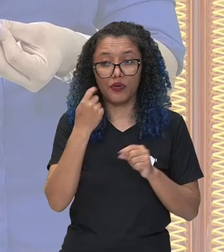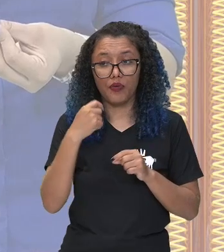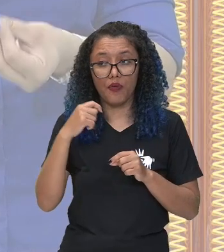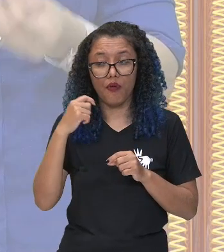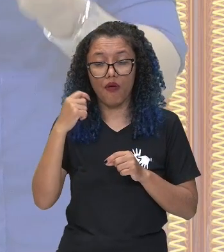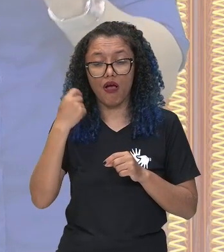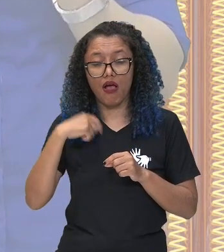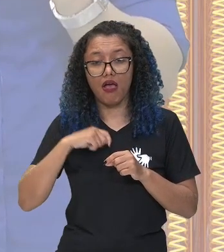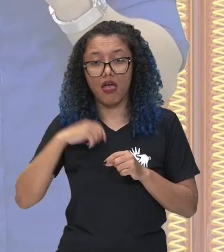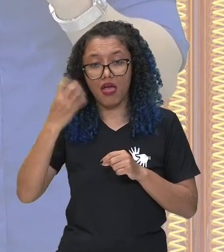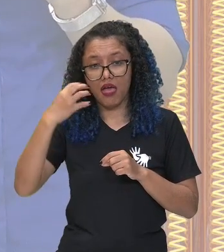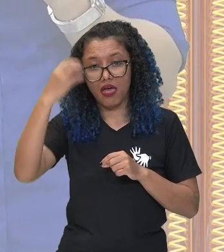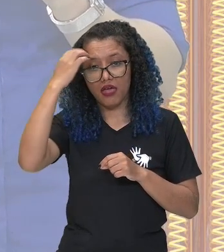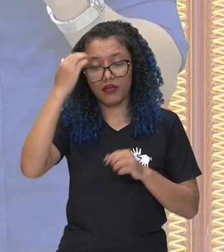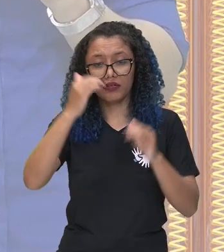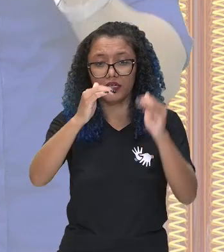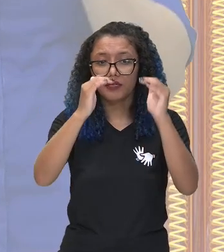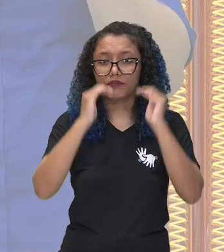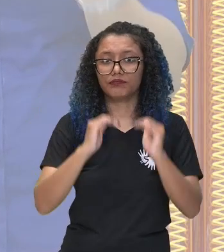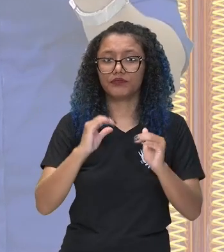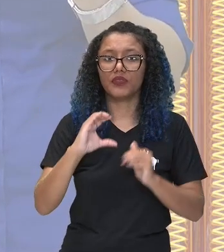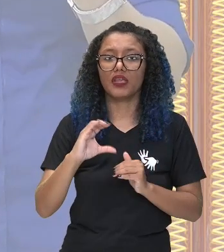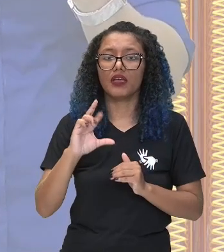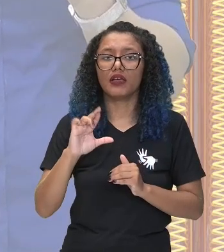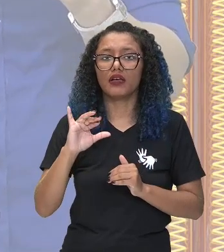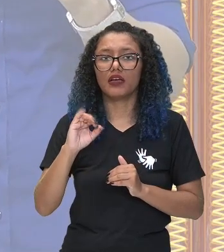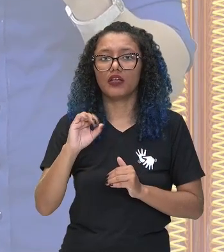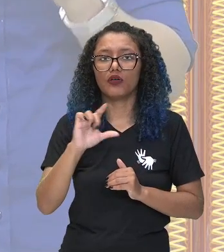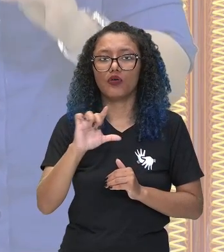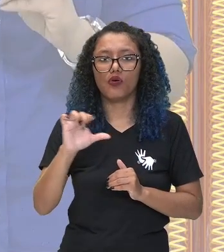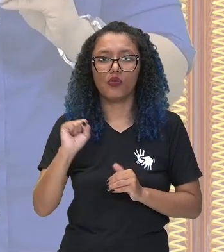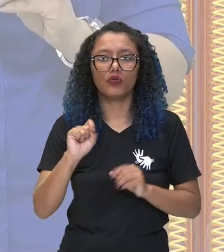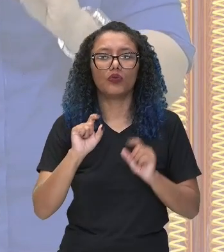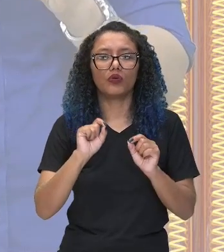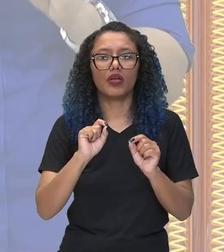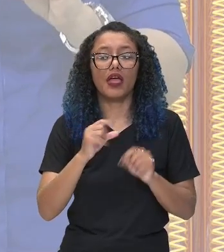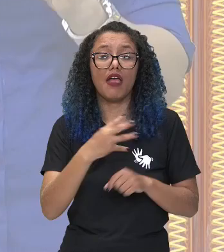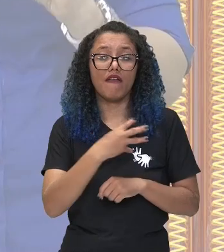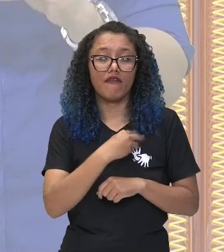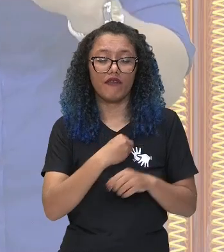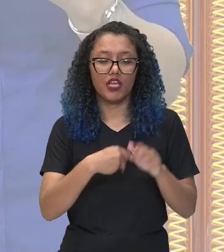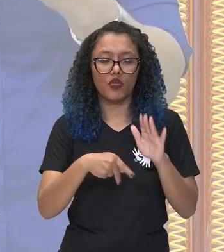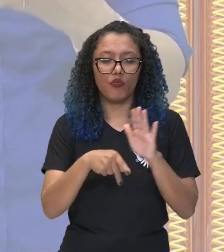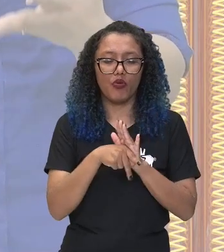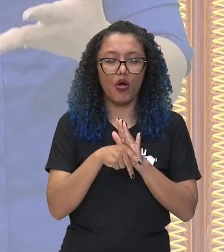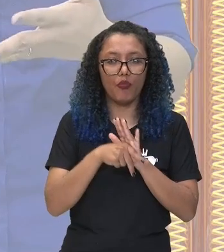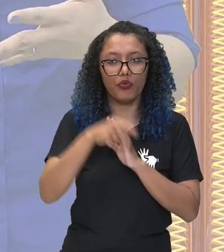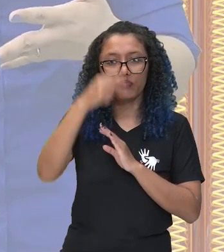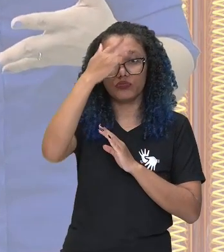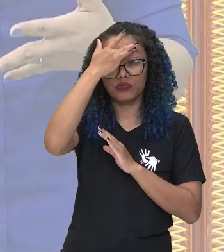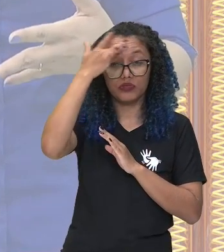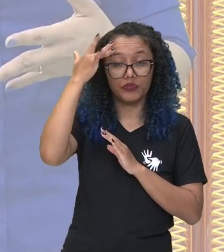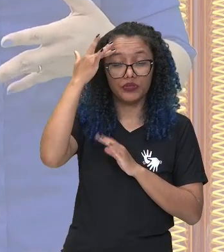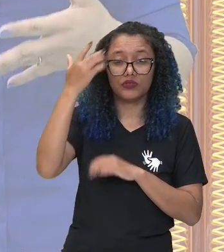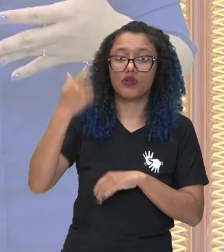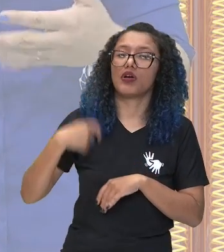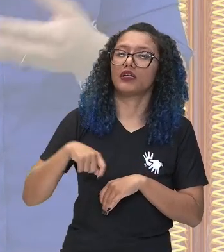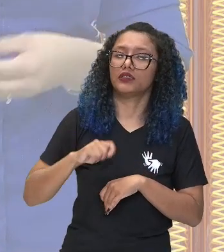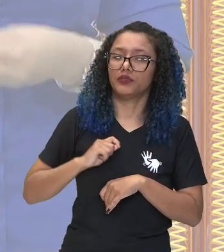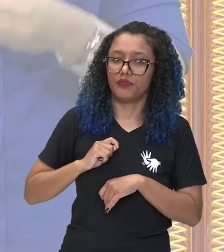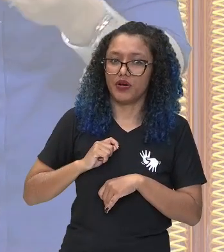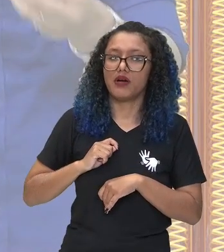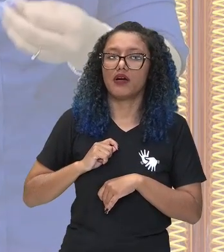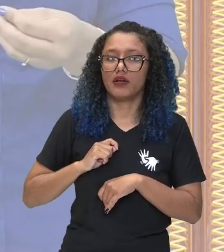desses espanhóis. Lembrando que era filho de pai e mãe espanhol, que eram ali os crioulos